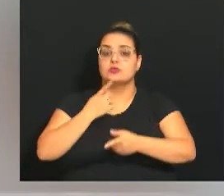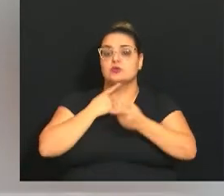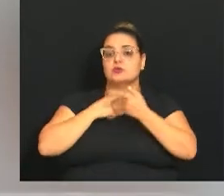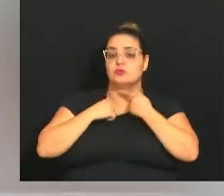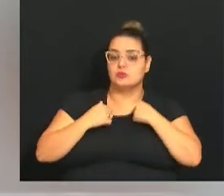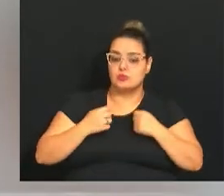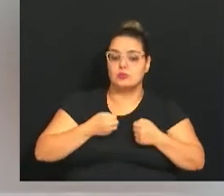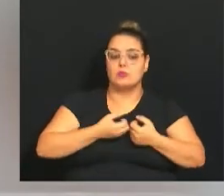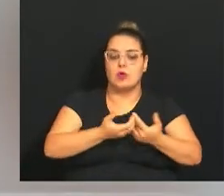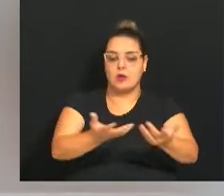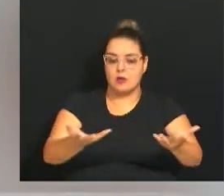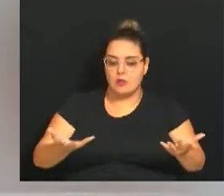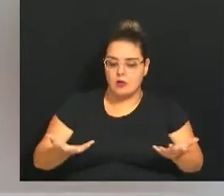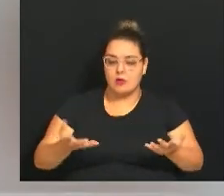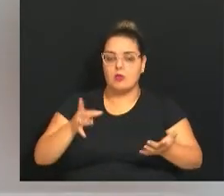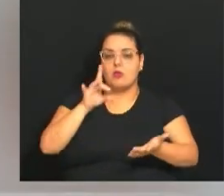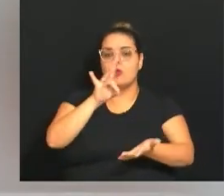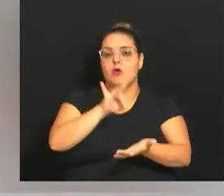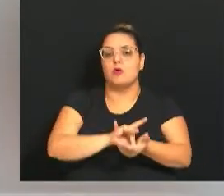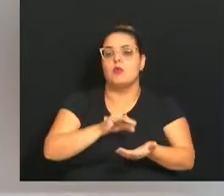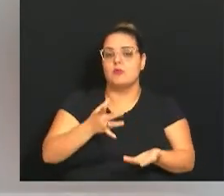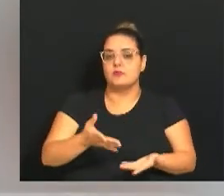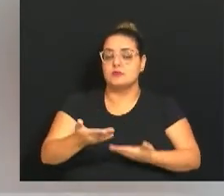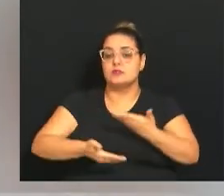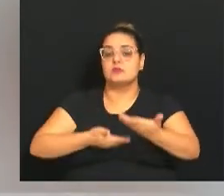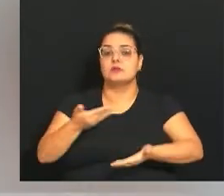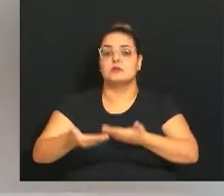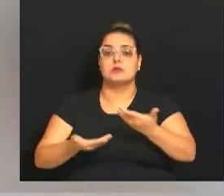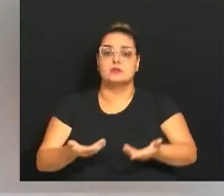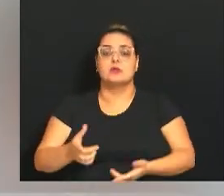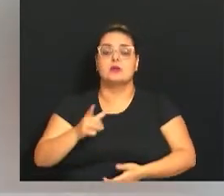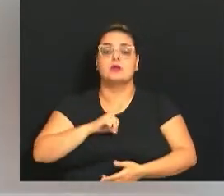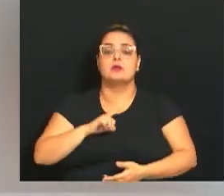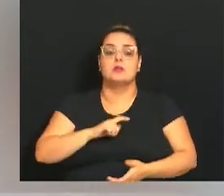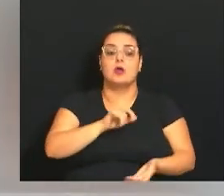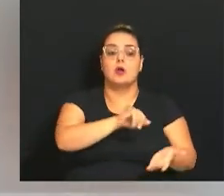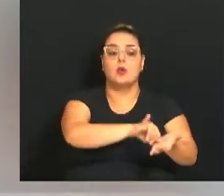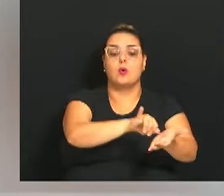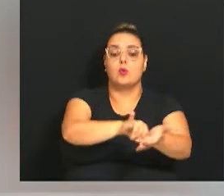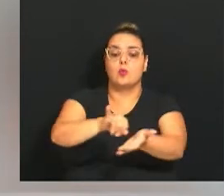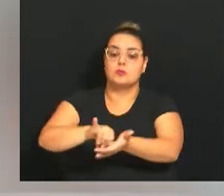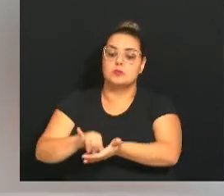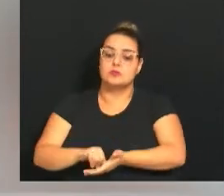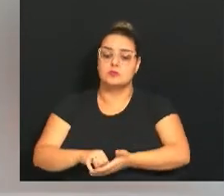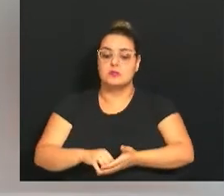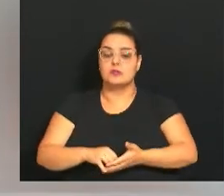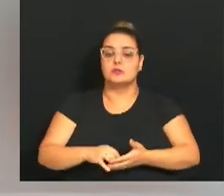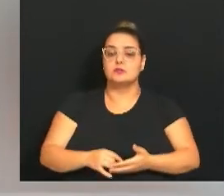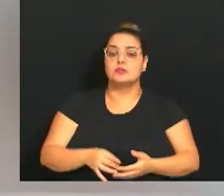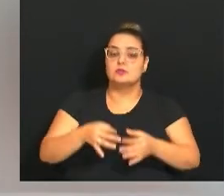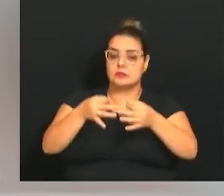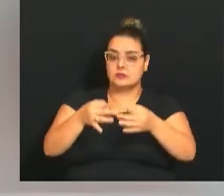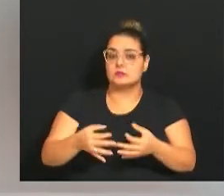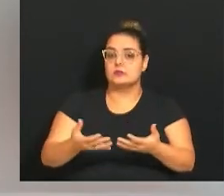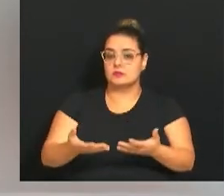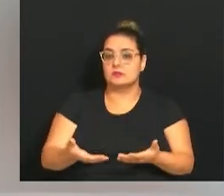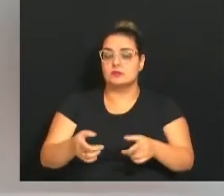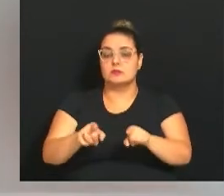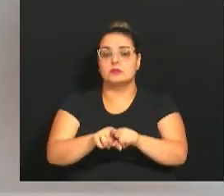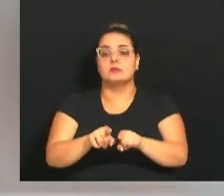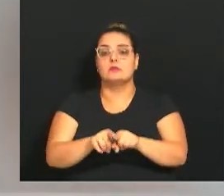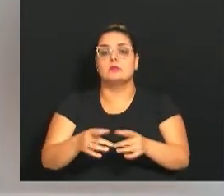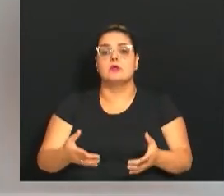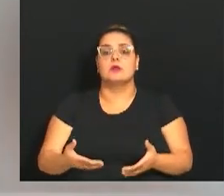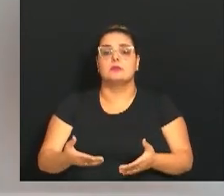você oficializar esses serviços, de ter unidades administrativas correspondentes e também cargos com as